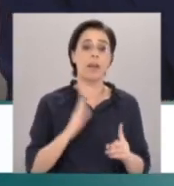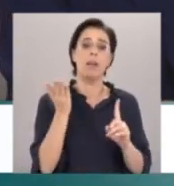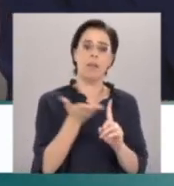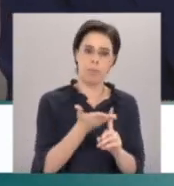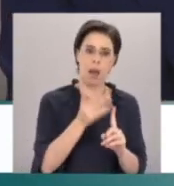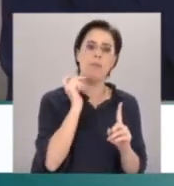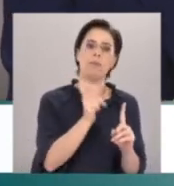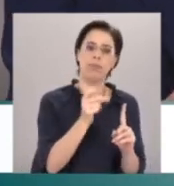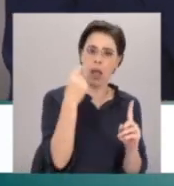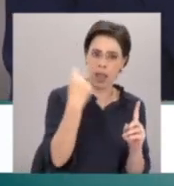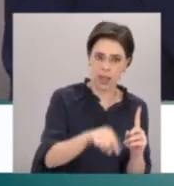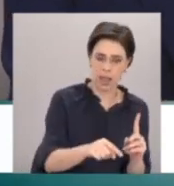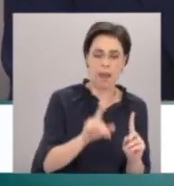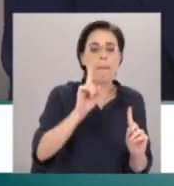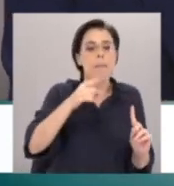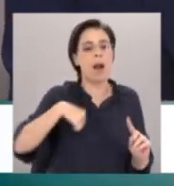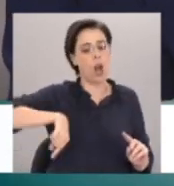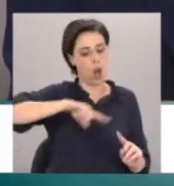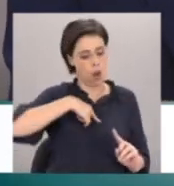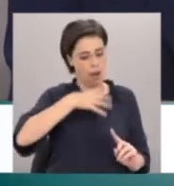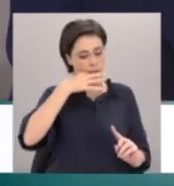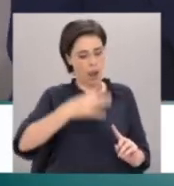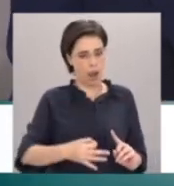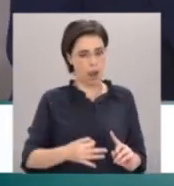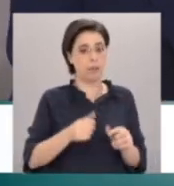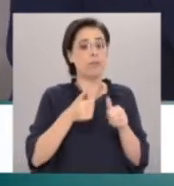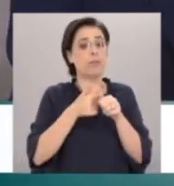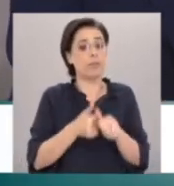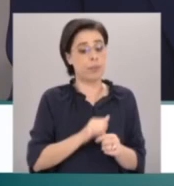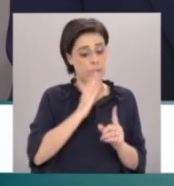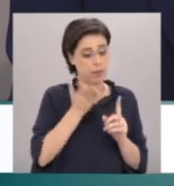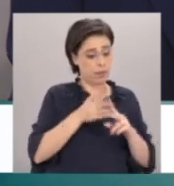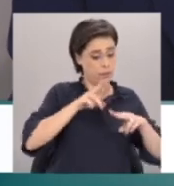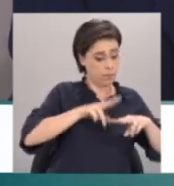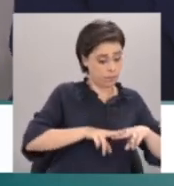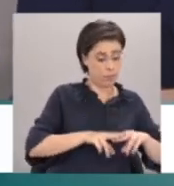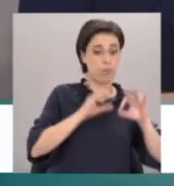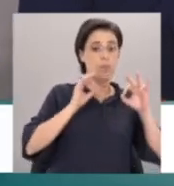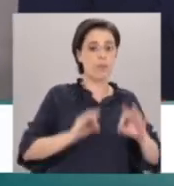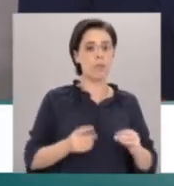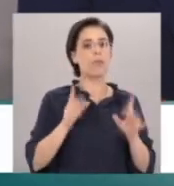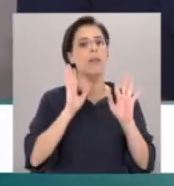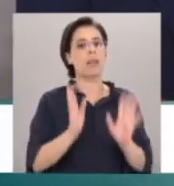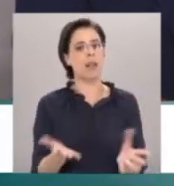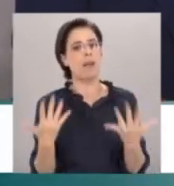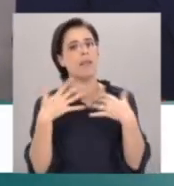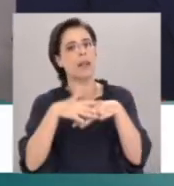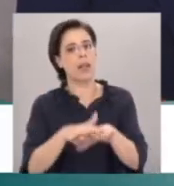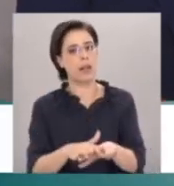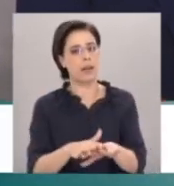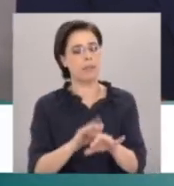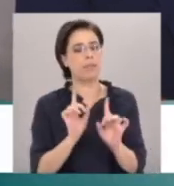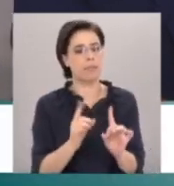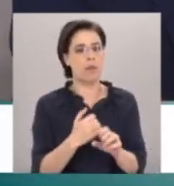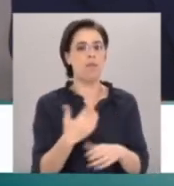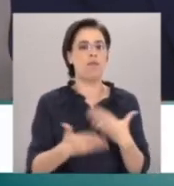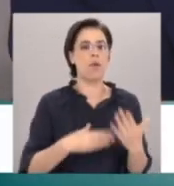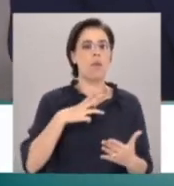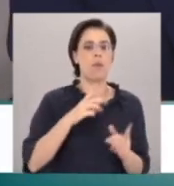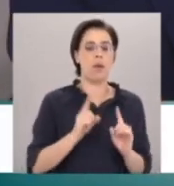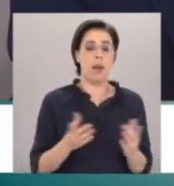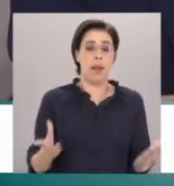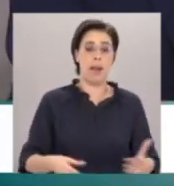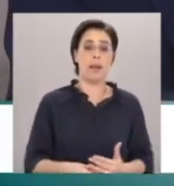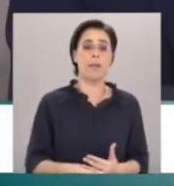penas pesadas mas acreditamos que cumprida a pena deve haver que inserção é assim que funciona